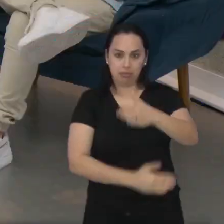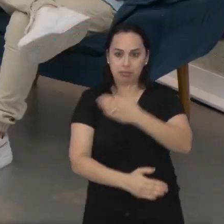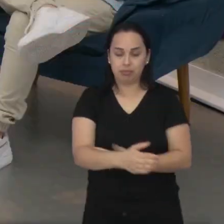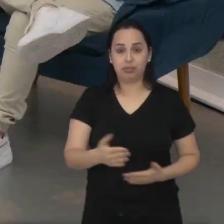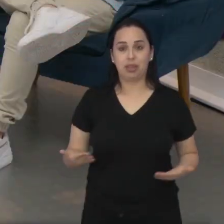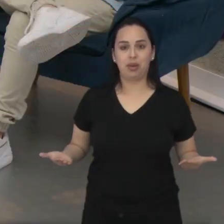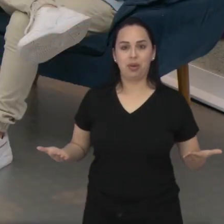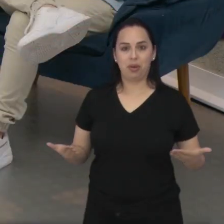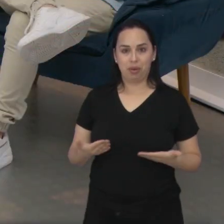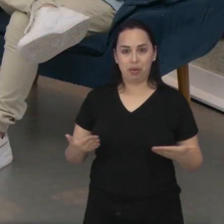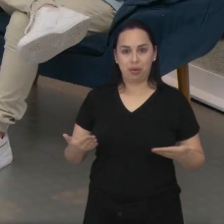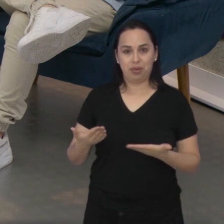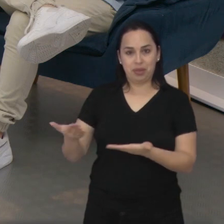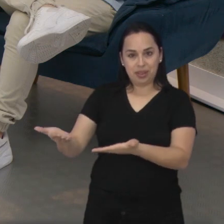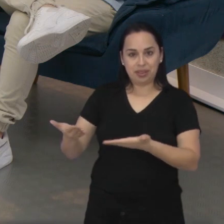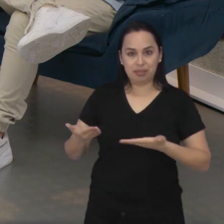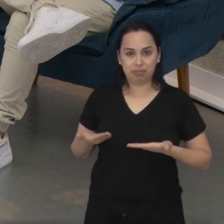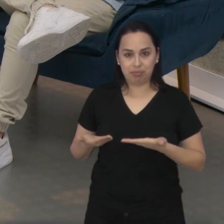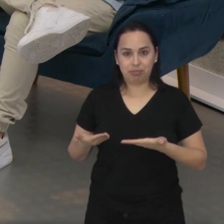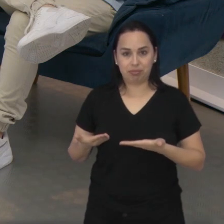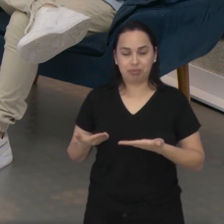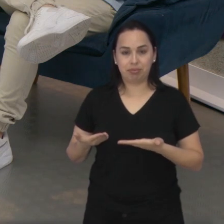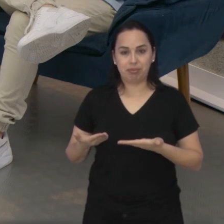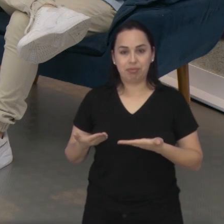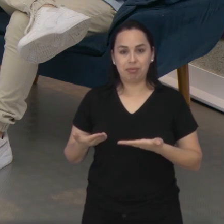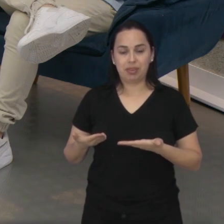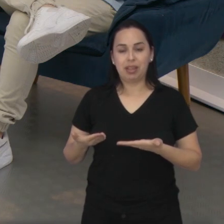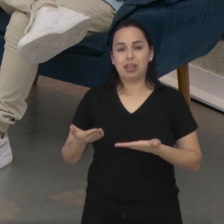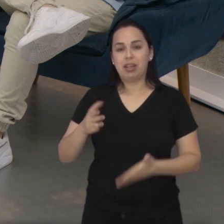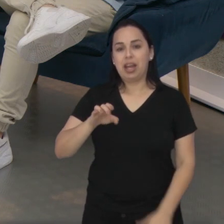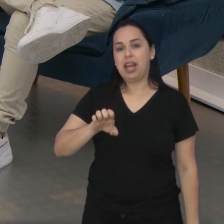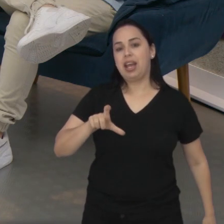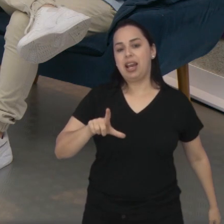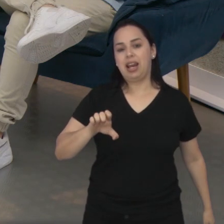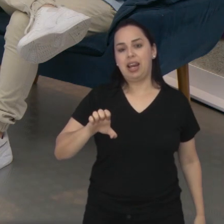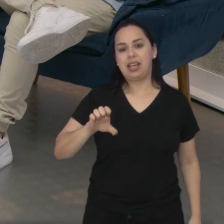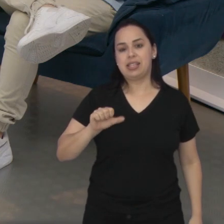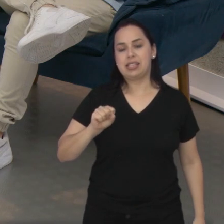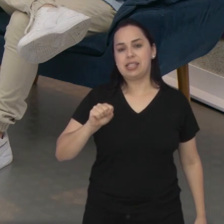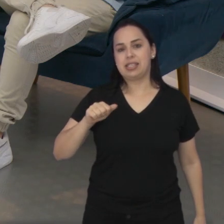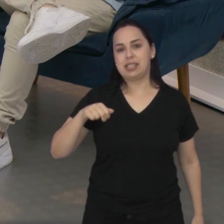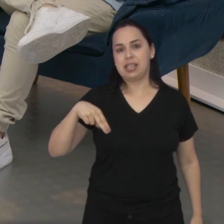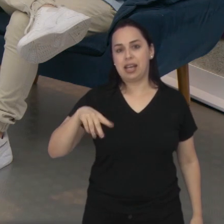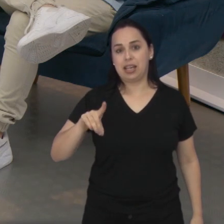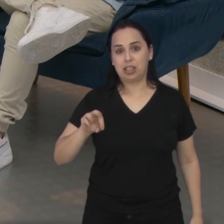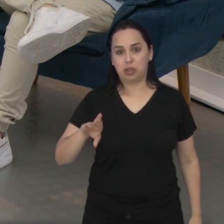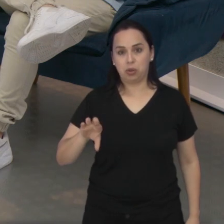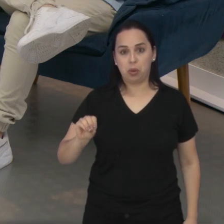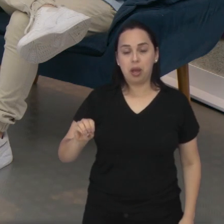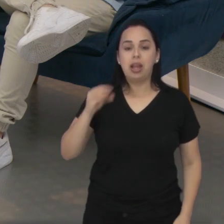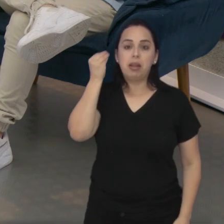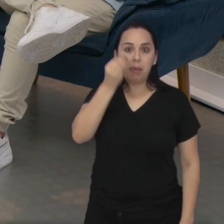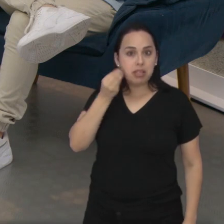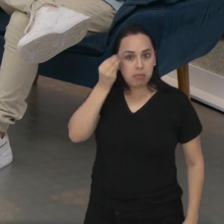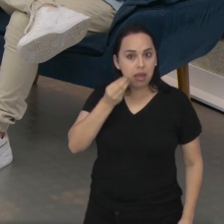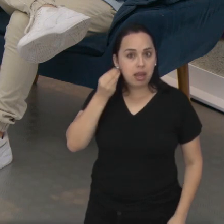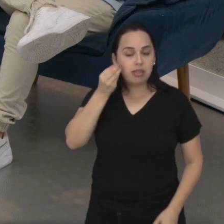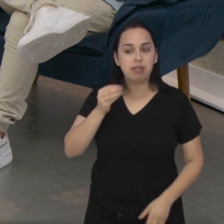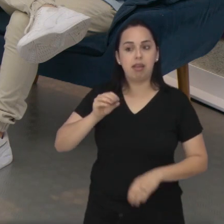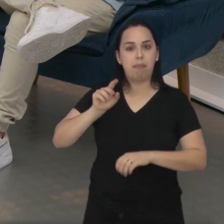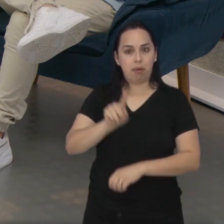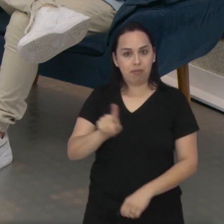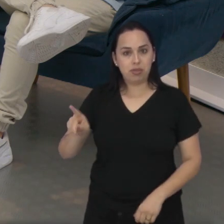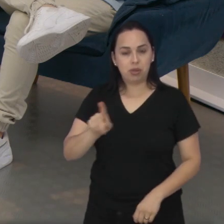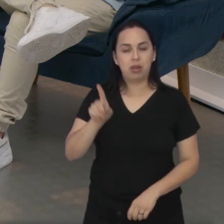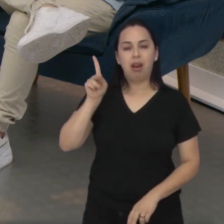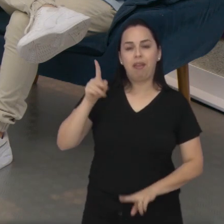E, hoje, recebemos o professor Alessandro Lima, que tem uma longa experiência e é coordenador do curso de educação física da